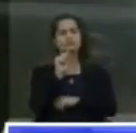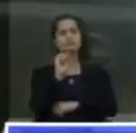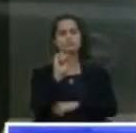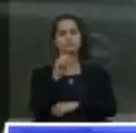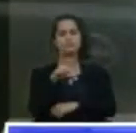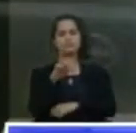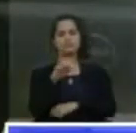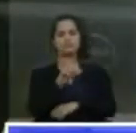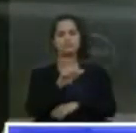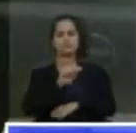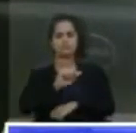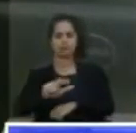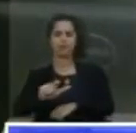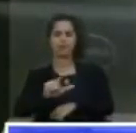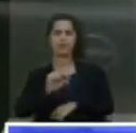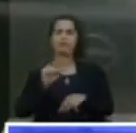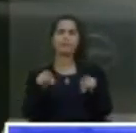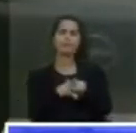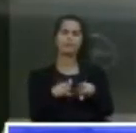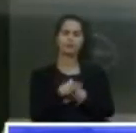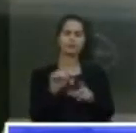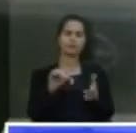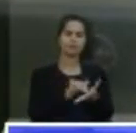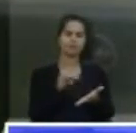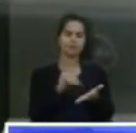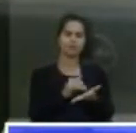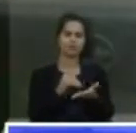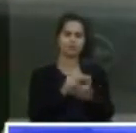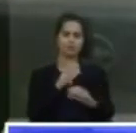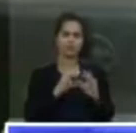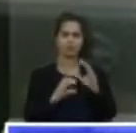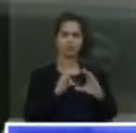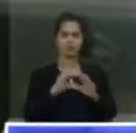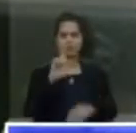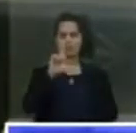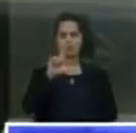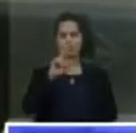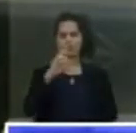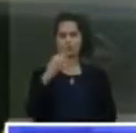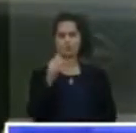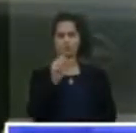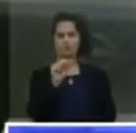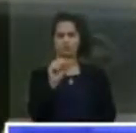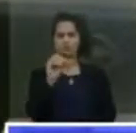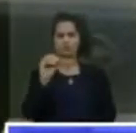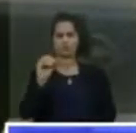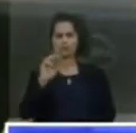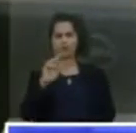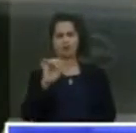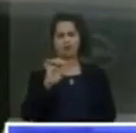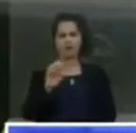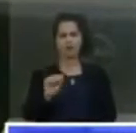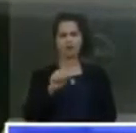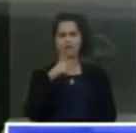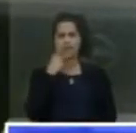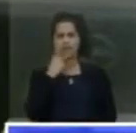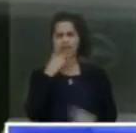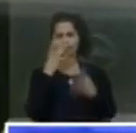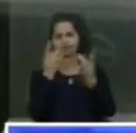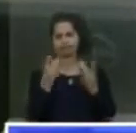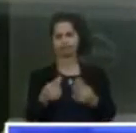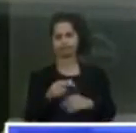Sintel, e o seu secretário de comunicação, o senhor Lucas Soares, por suas